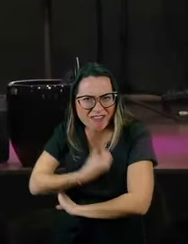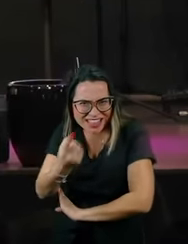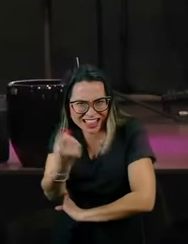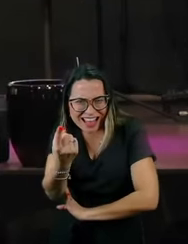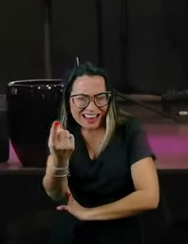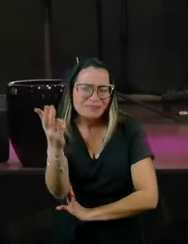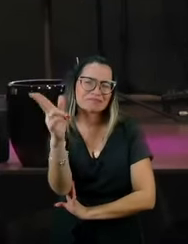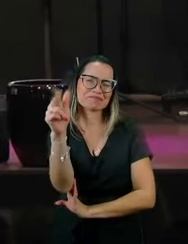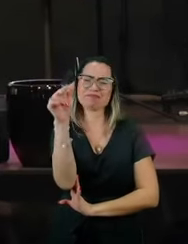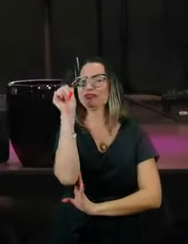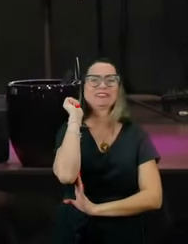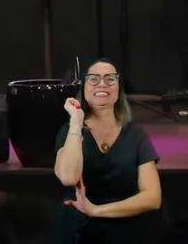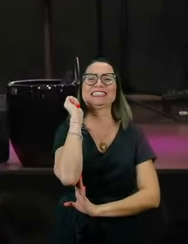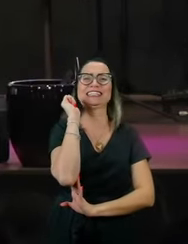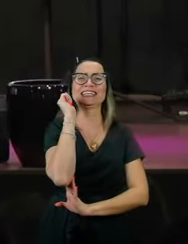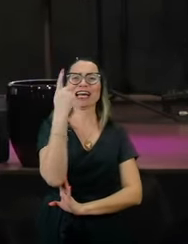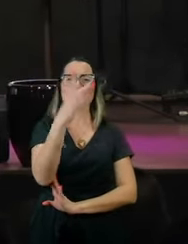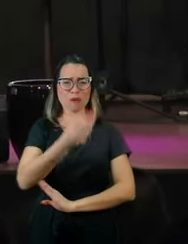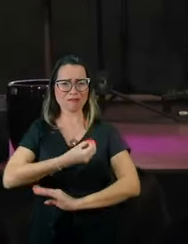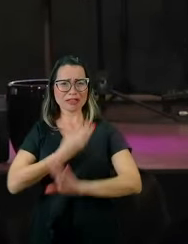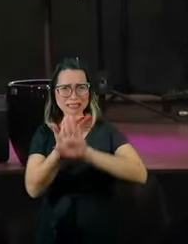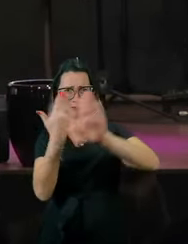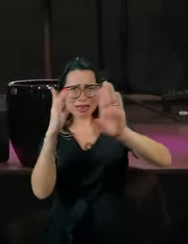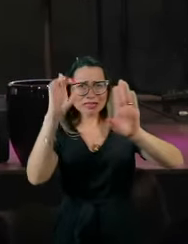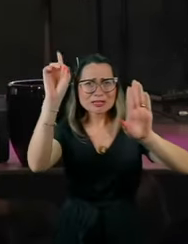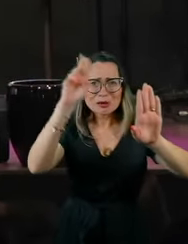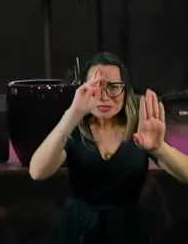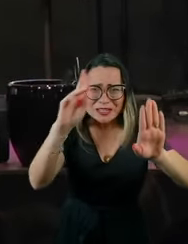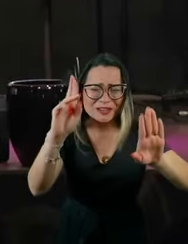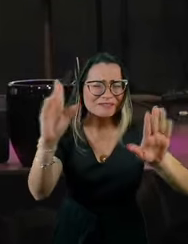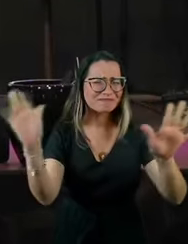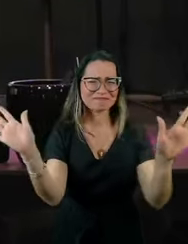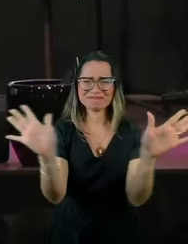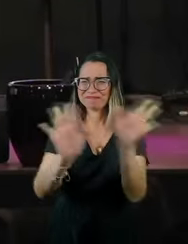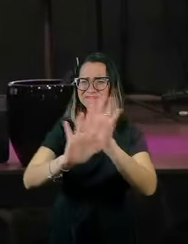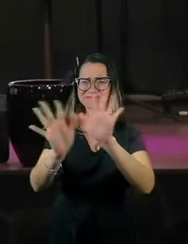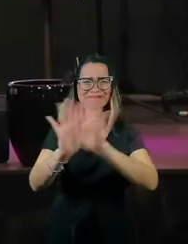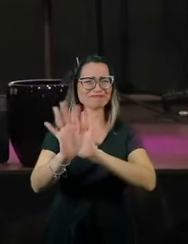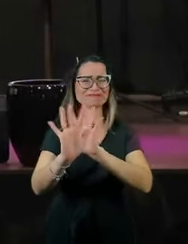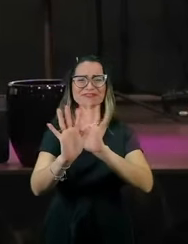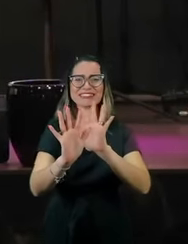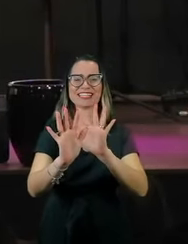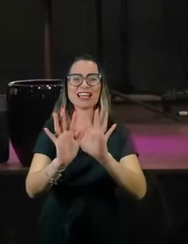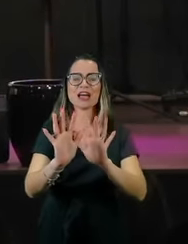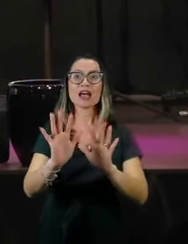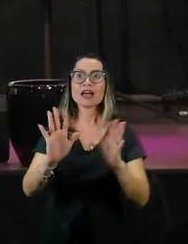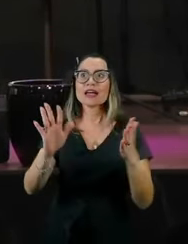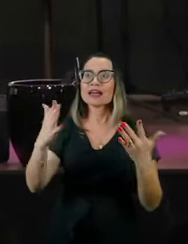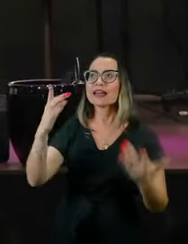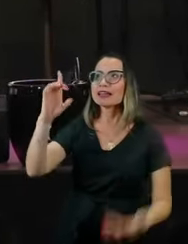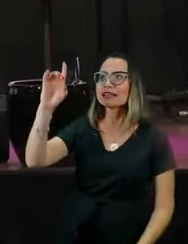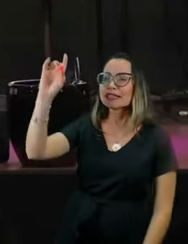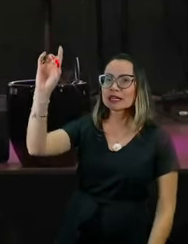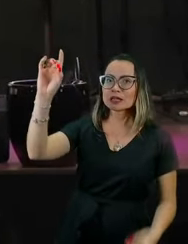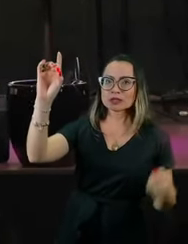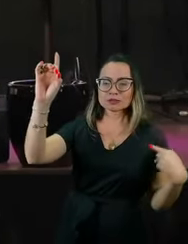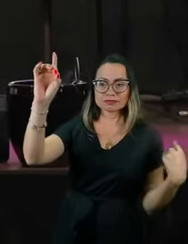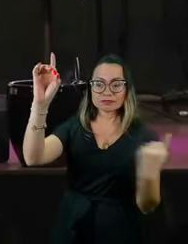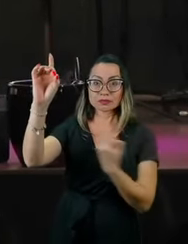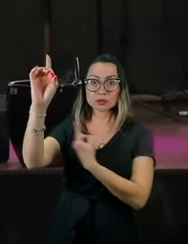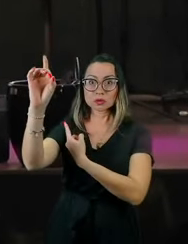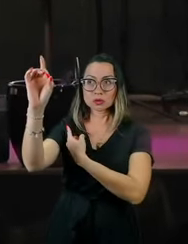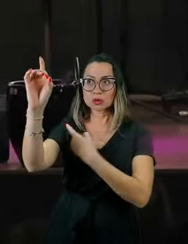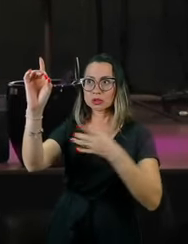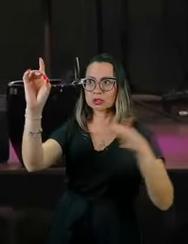te separar do Senhor. E é um Deus, quando nos conectamos com Ele, Ele começa a promover